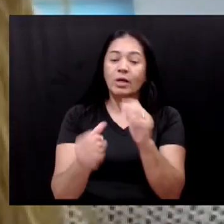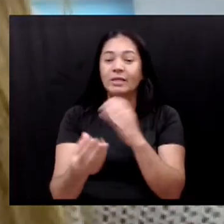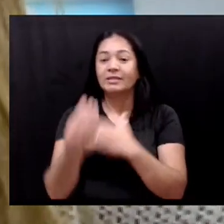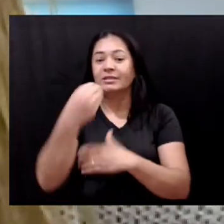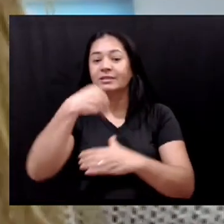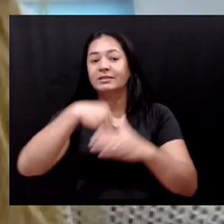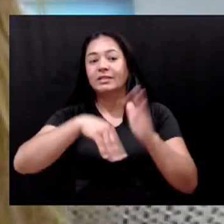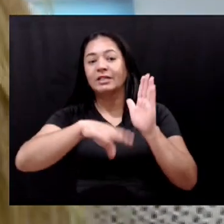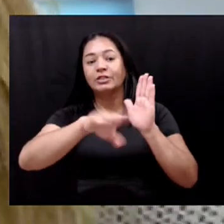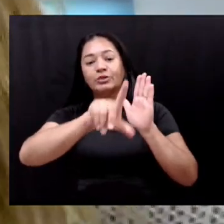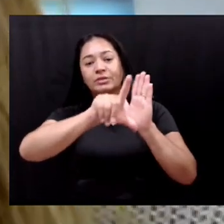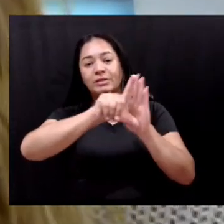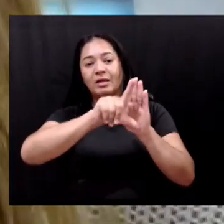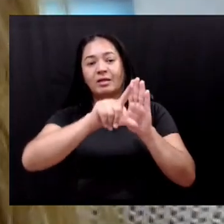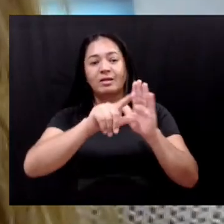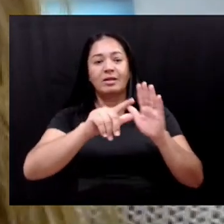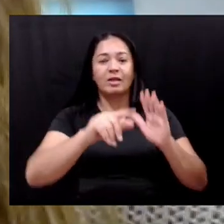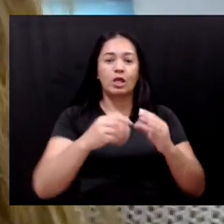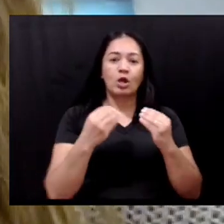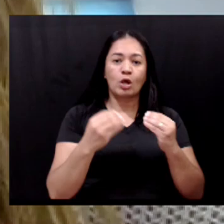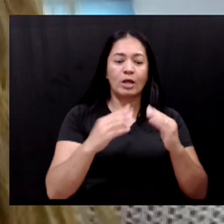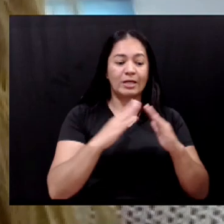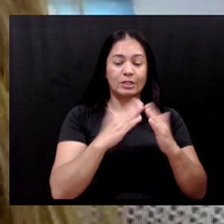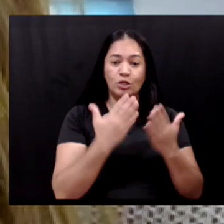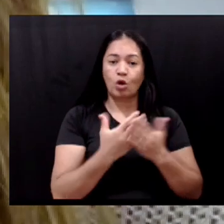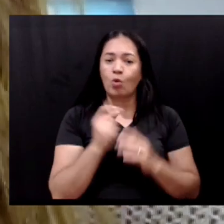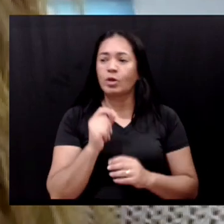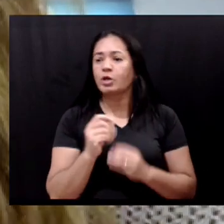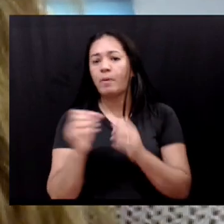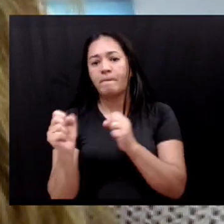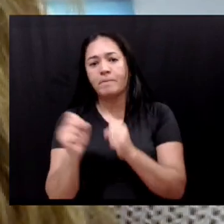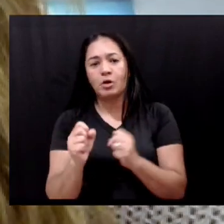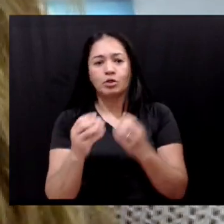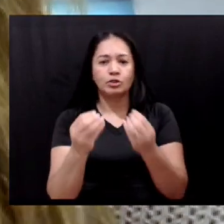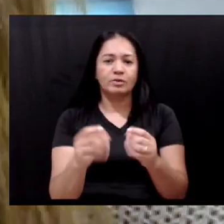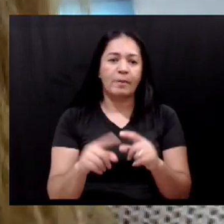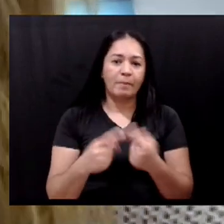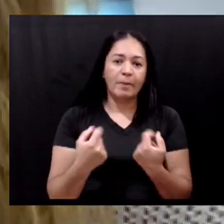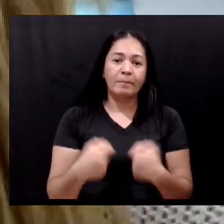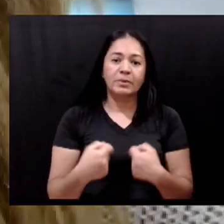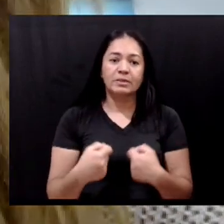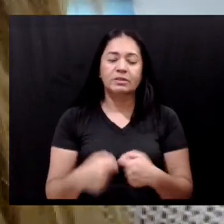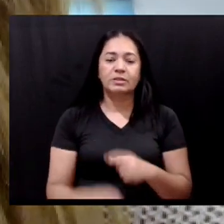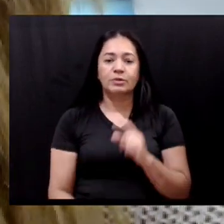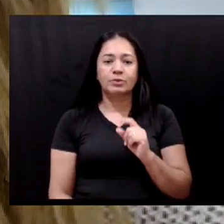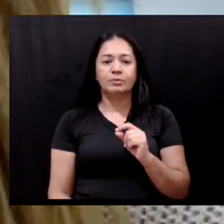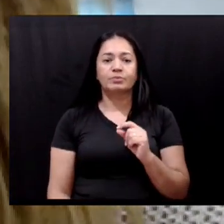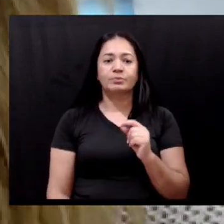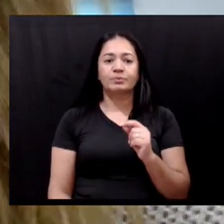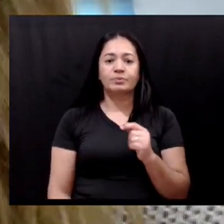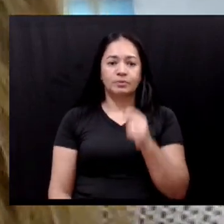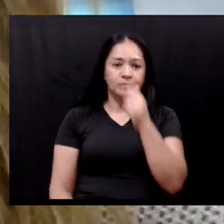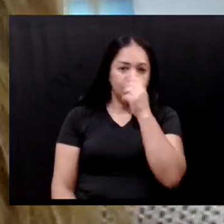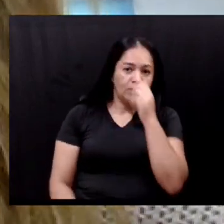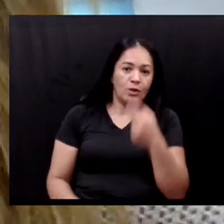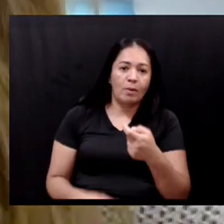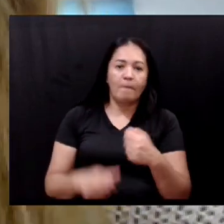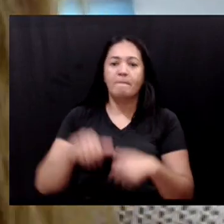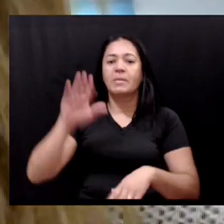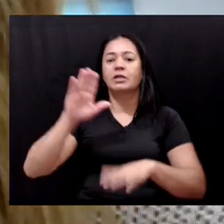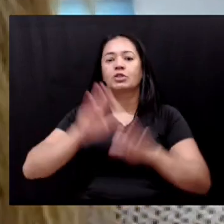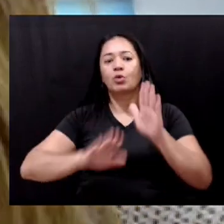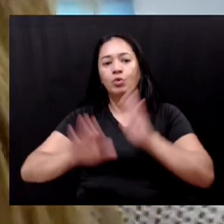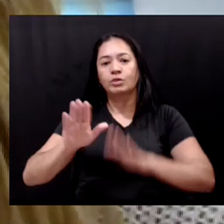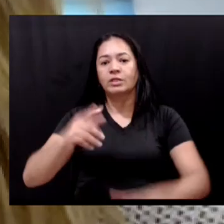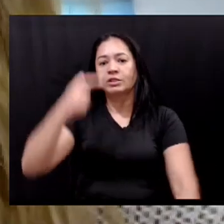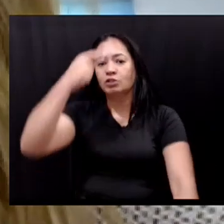que pode ser oferecido, mas a gente ainda precisa ter um pouco mais de cuidado, também de consciência